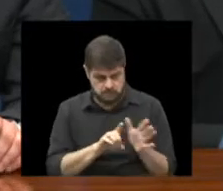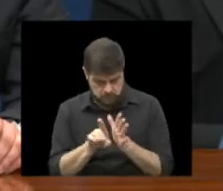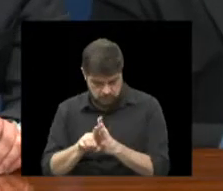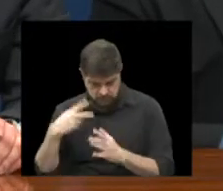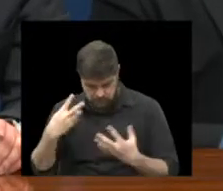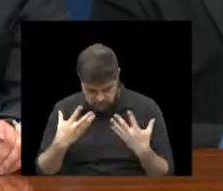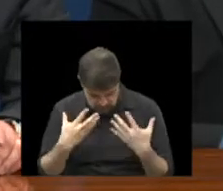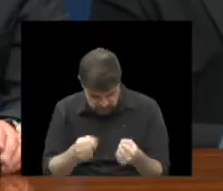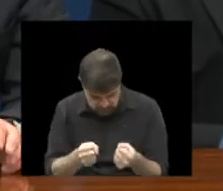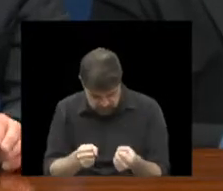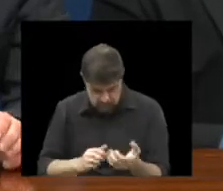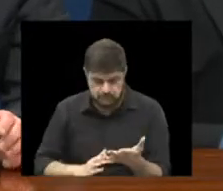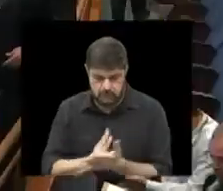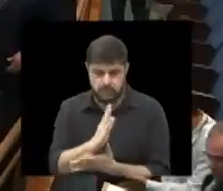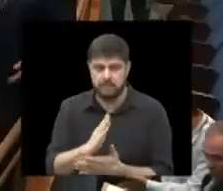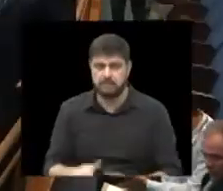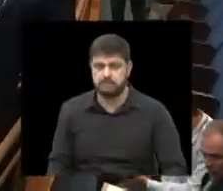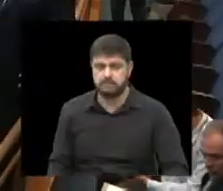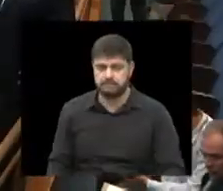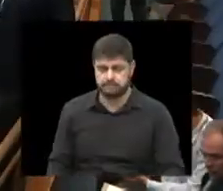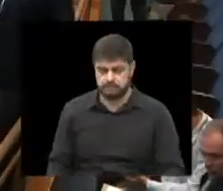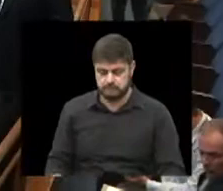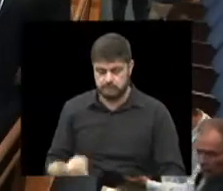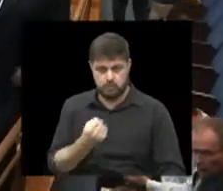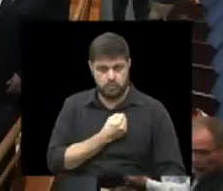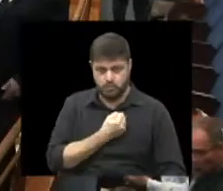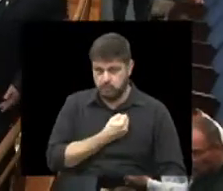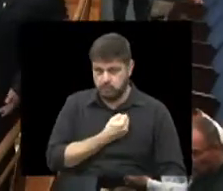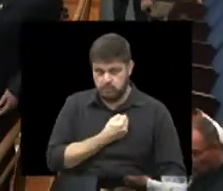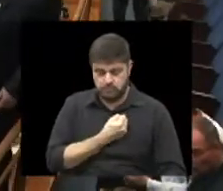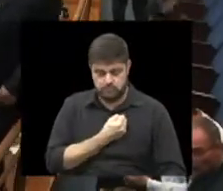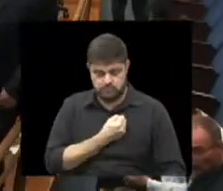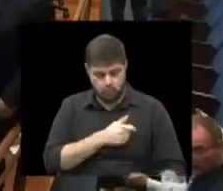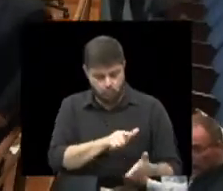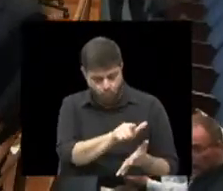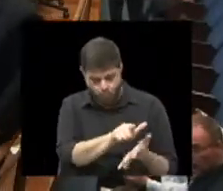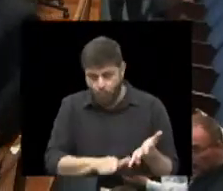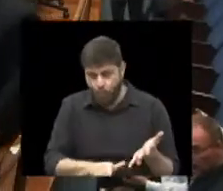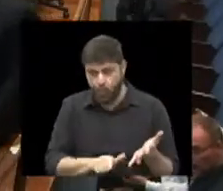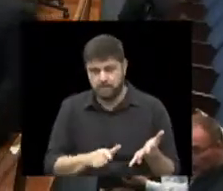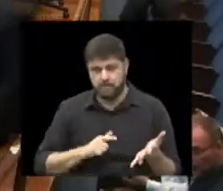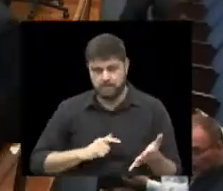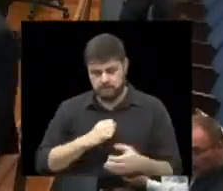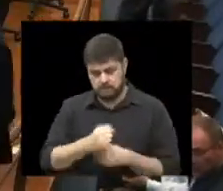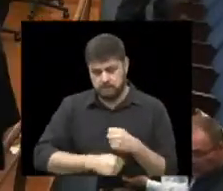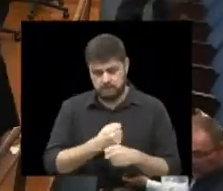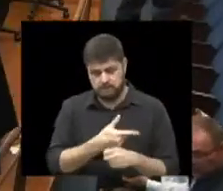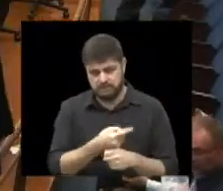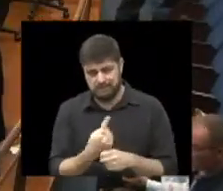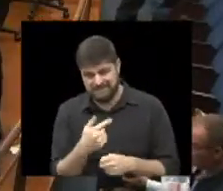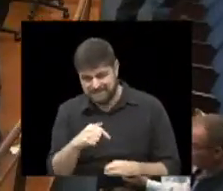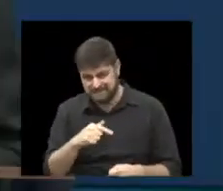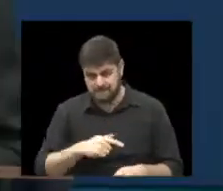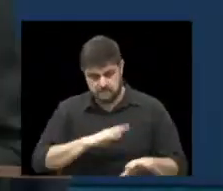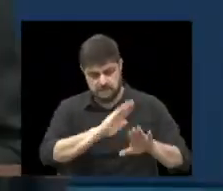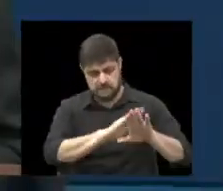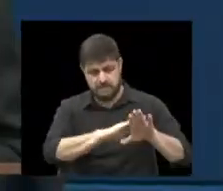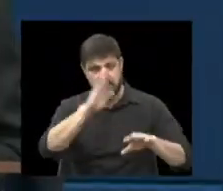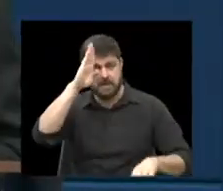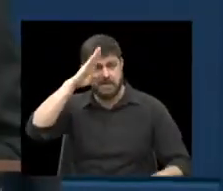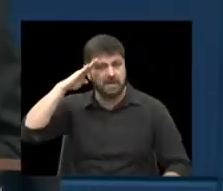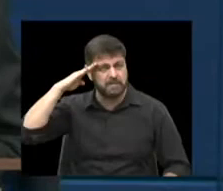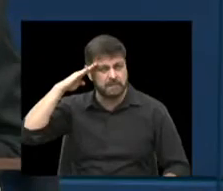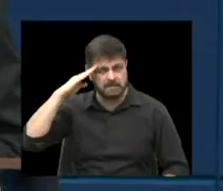favoráveis permaneçam como estão. Aprovado. Moção sem número de 2017, de autoria do nobre vereador Pedro